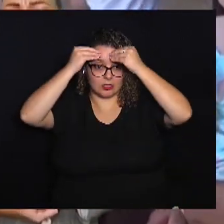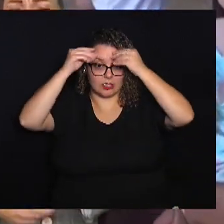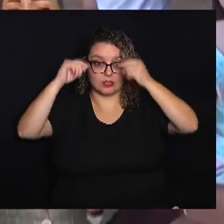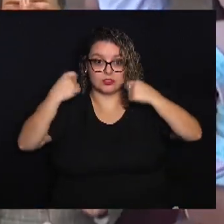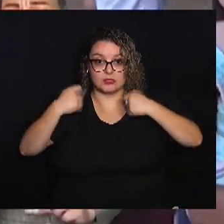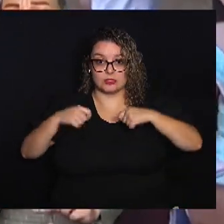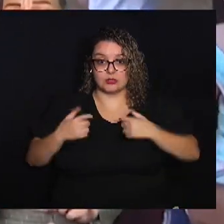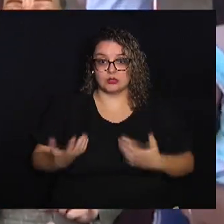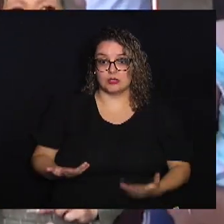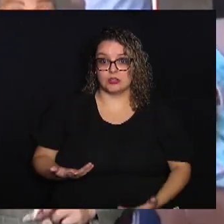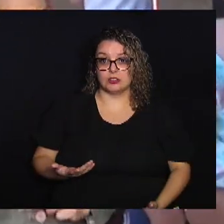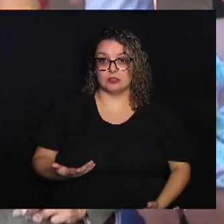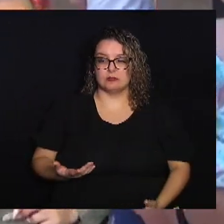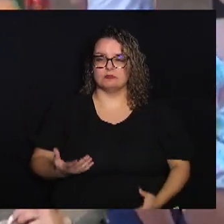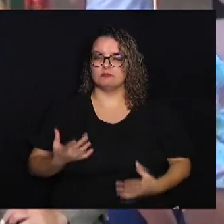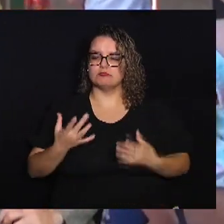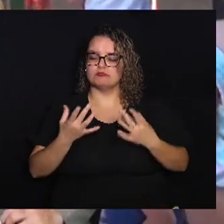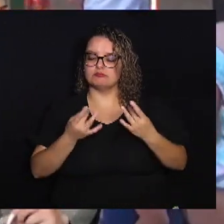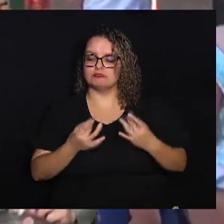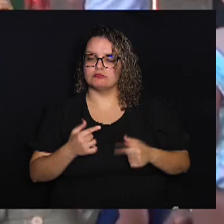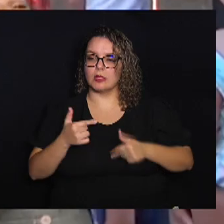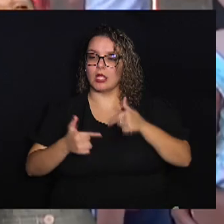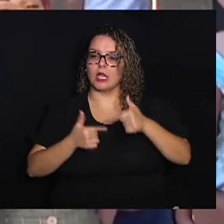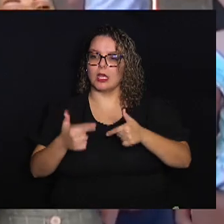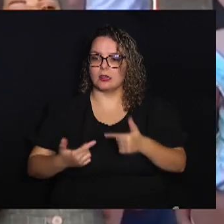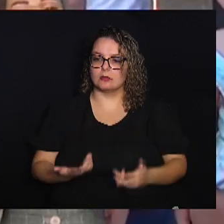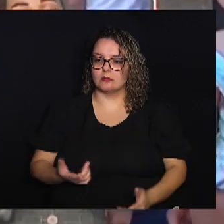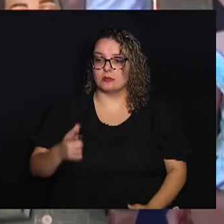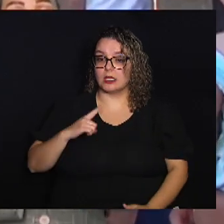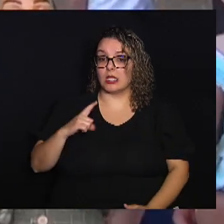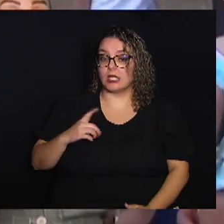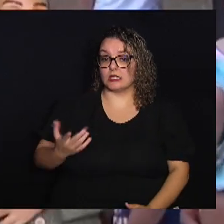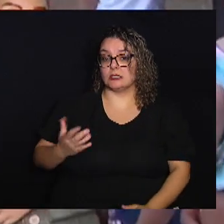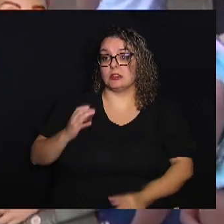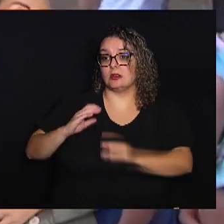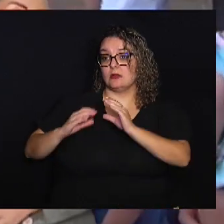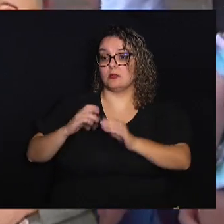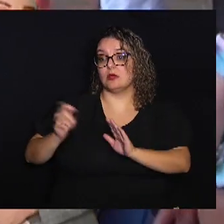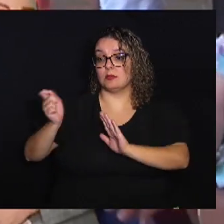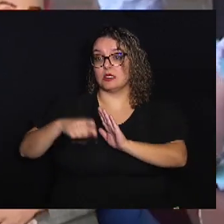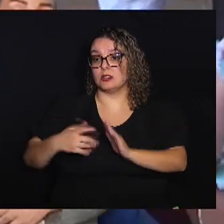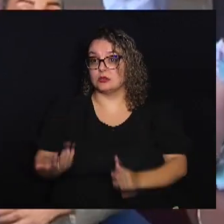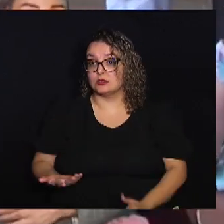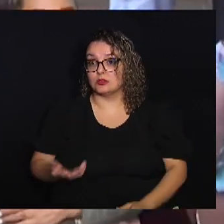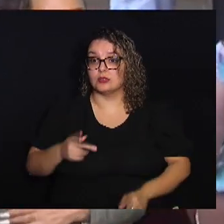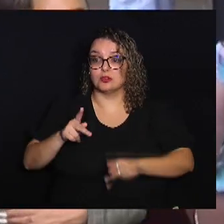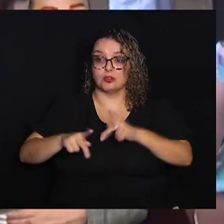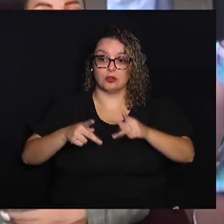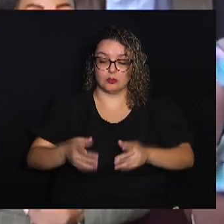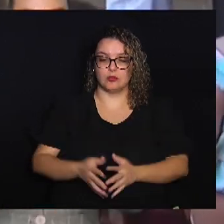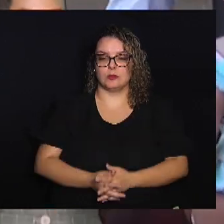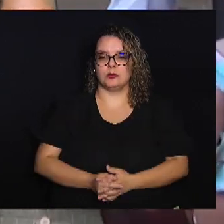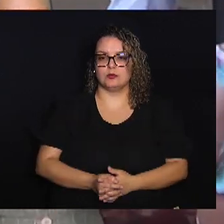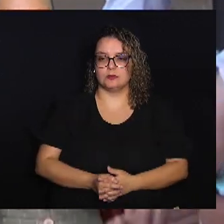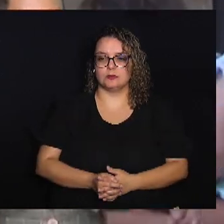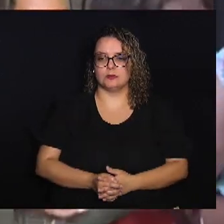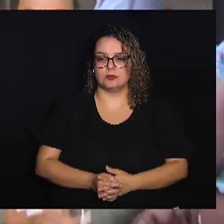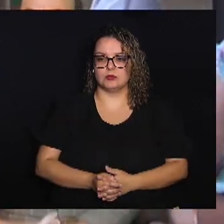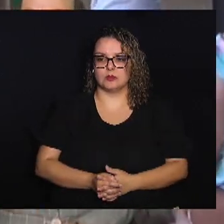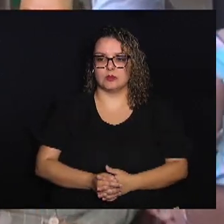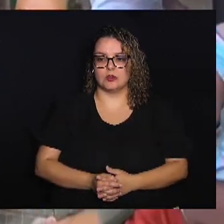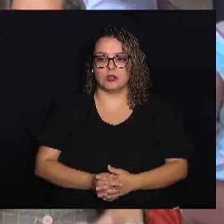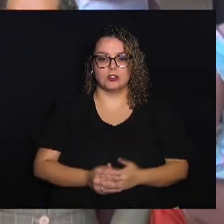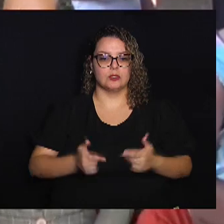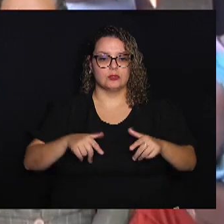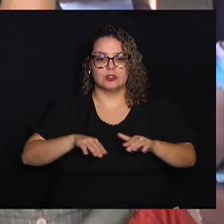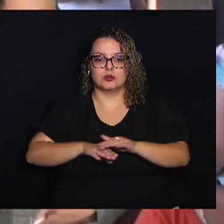ser explorada e trabalhada para ter uma comunicação efetiva com o público. E onde vocês